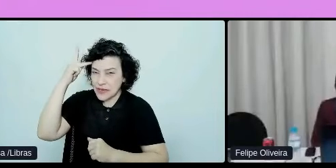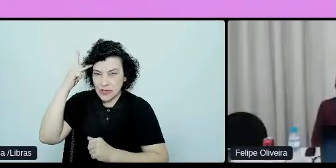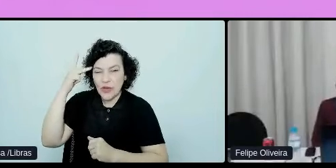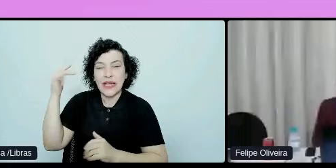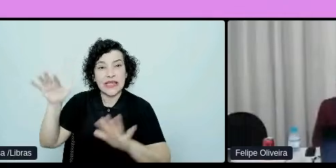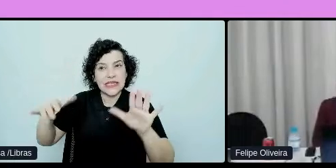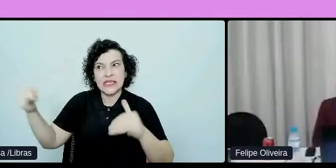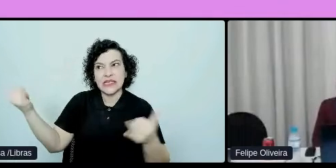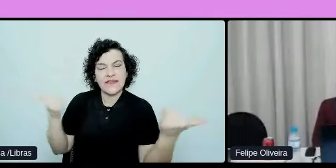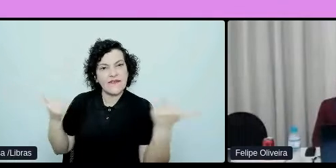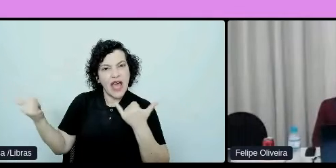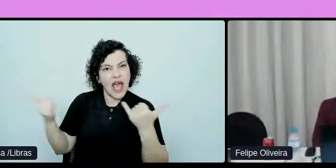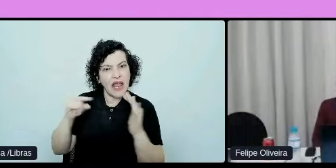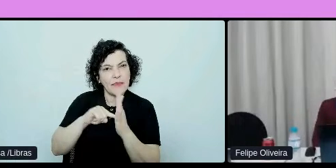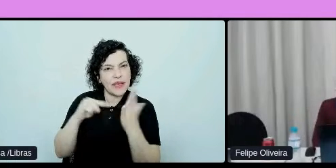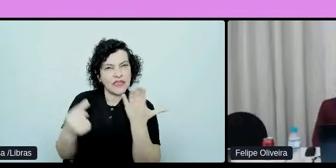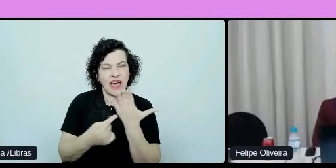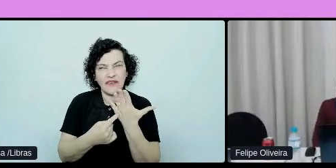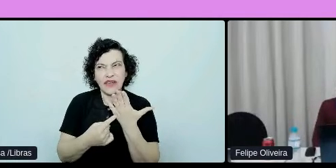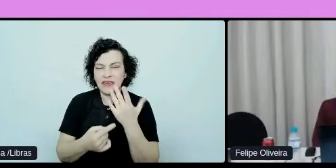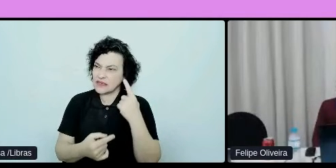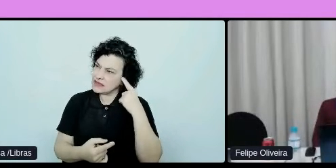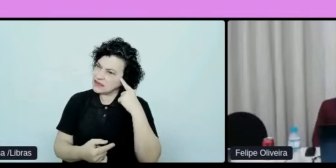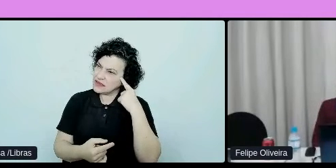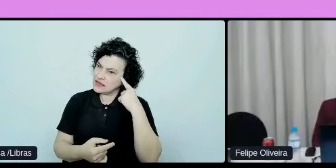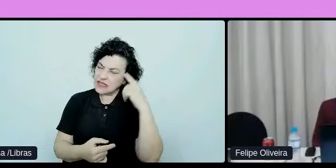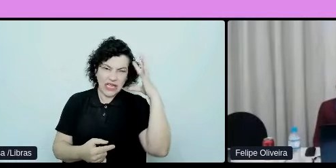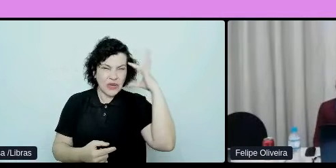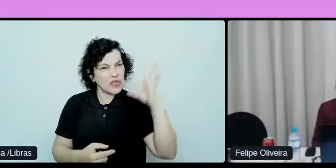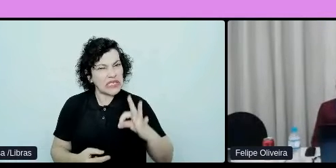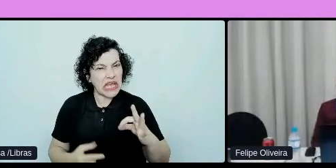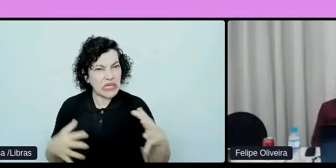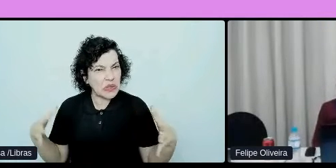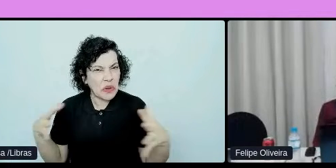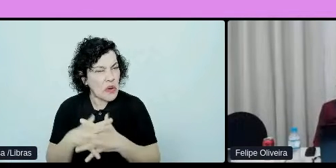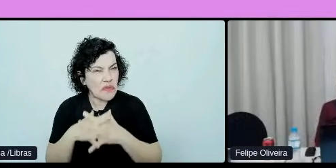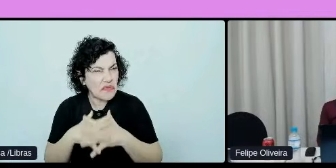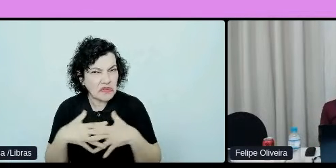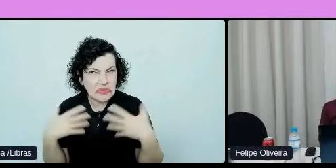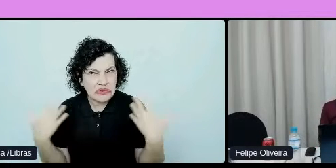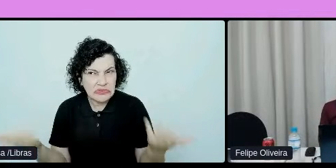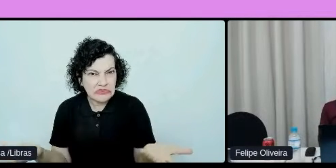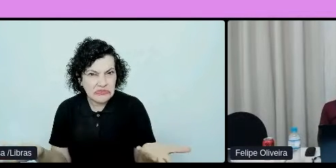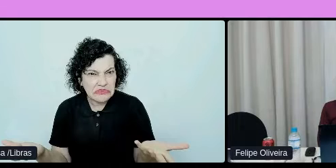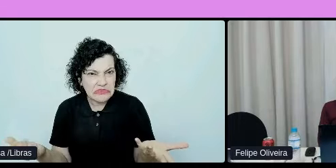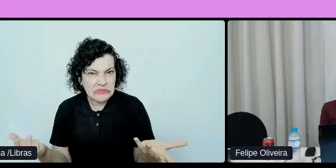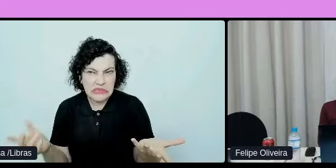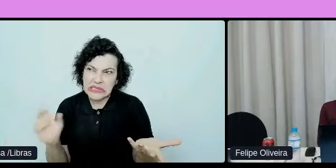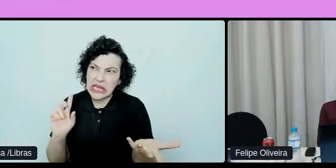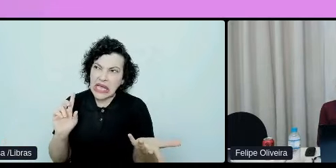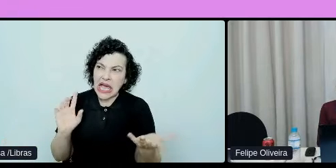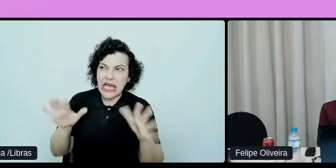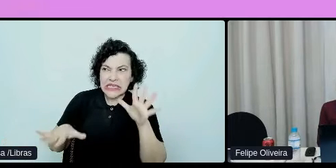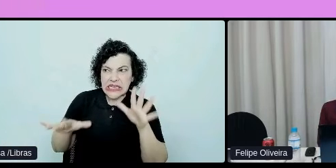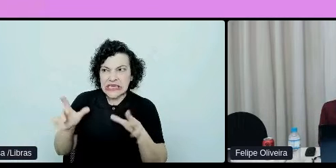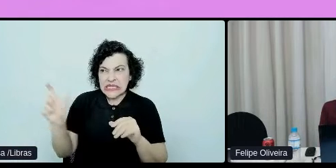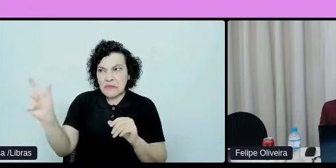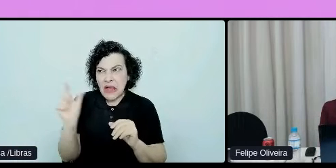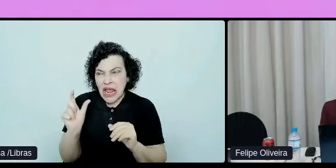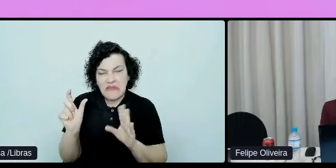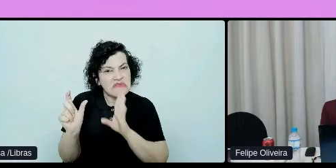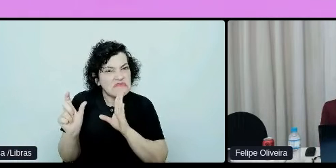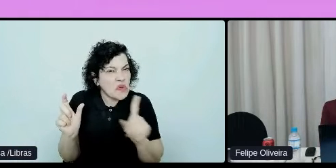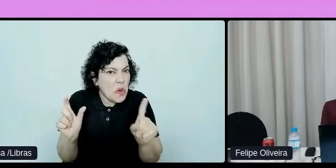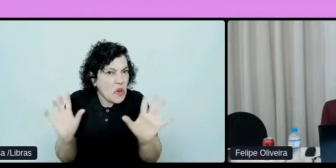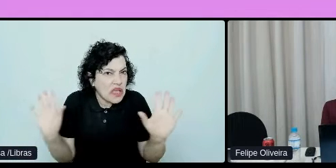muitas vezes eu fico um pouco confusa, eu não entendo o que a pessoa está falando, se é uma expressão que eu não conheço ou se está meio